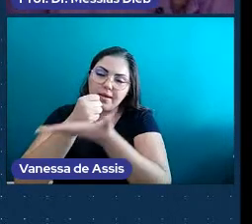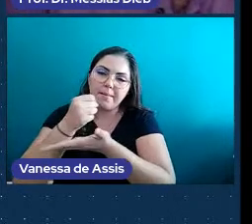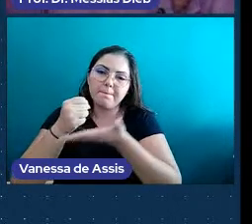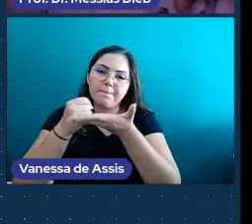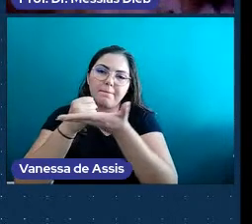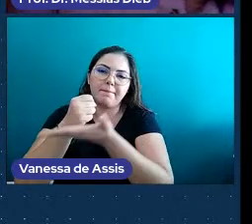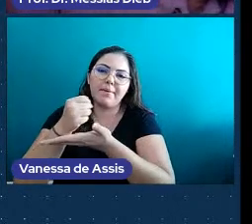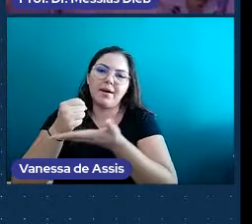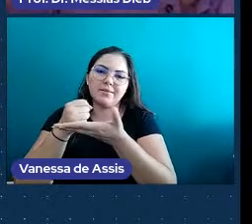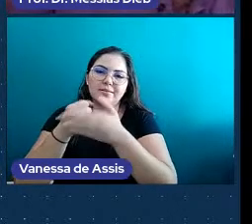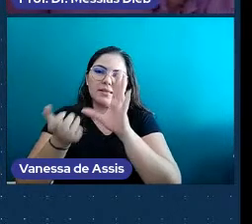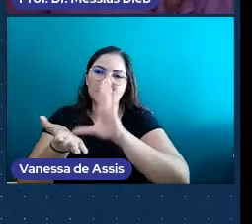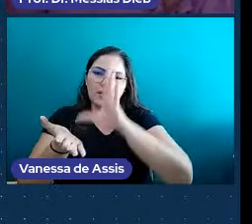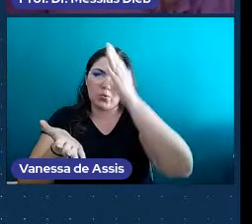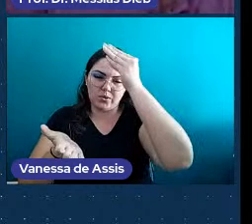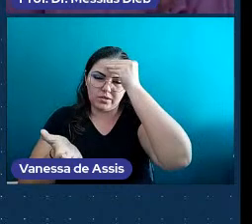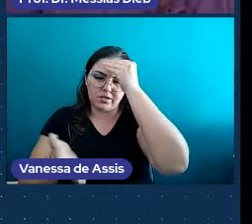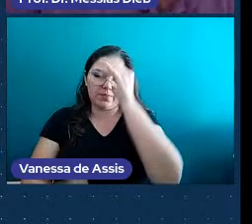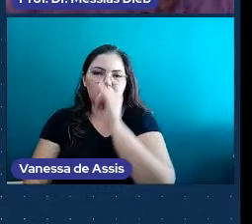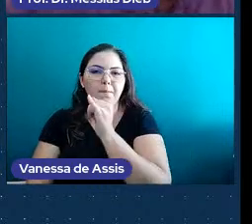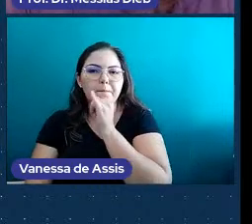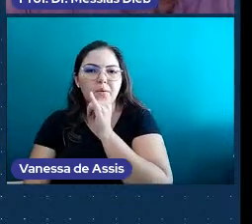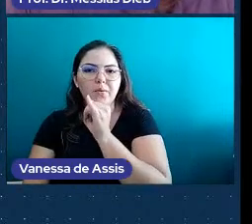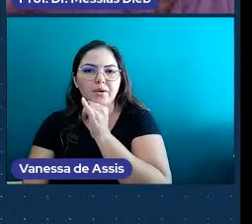os alunos pensam, né?